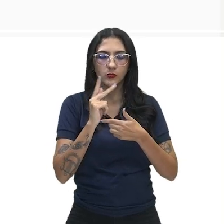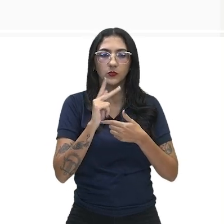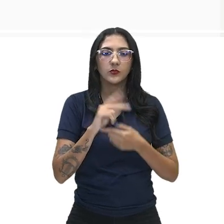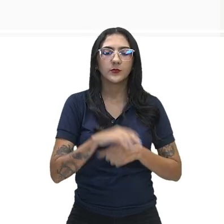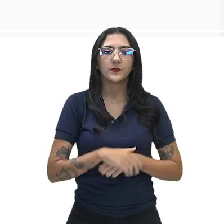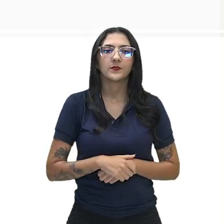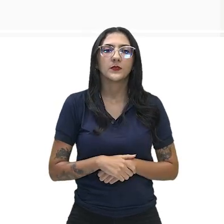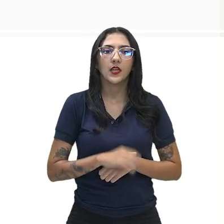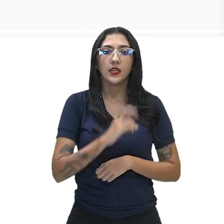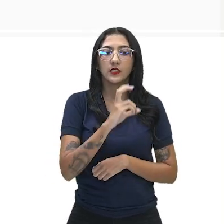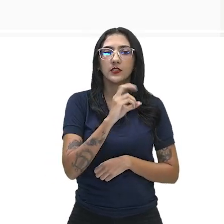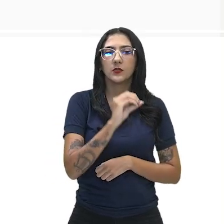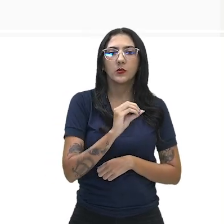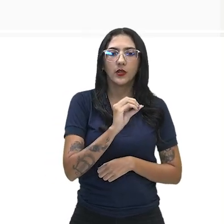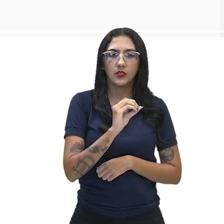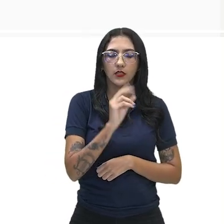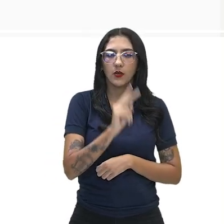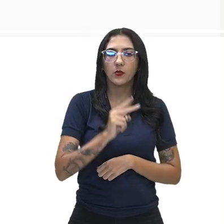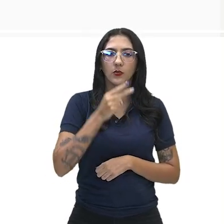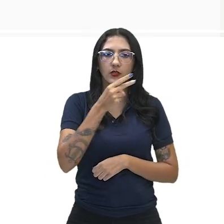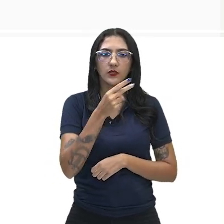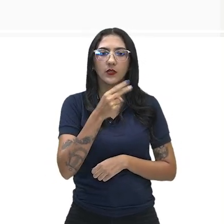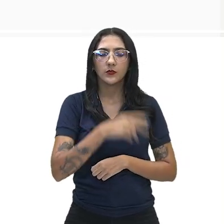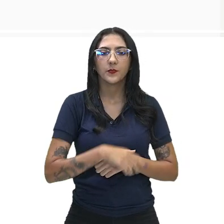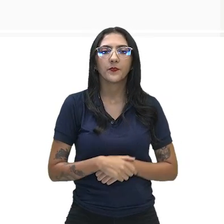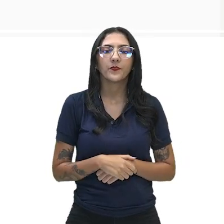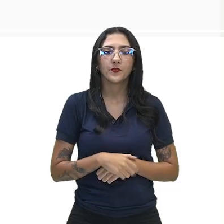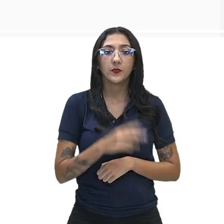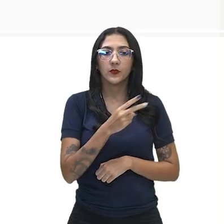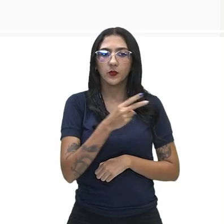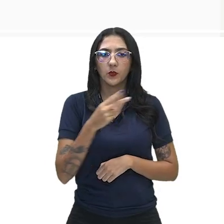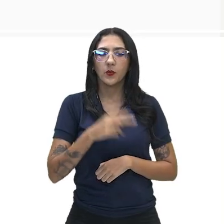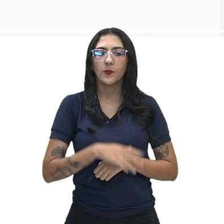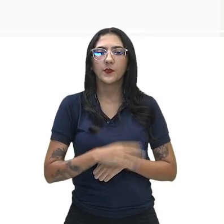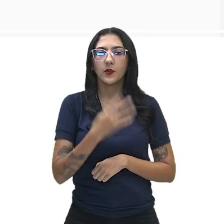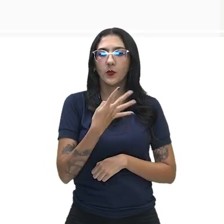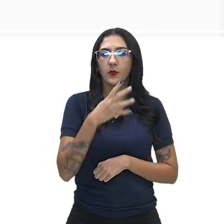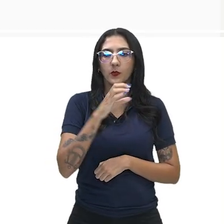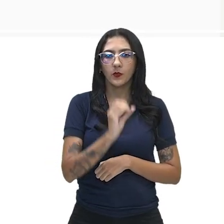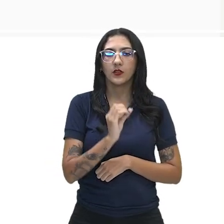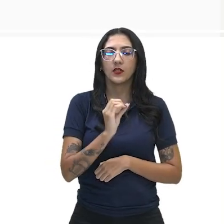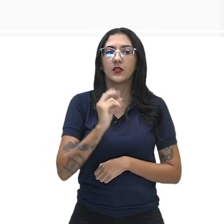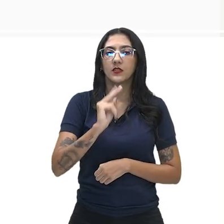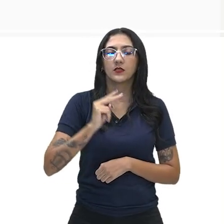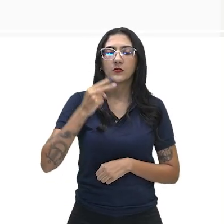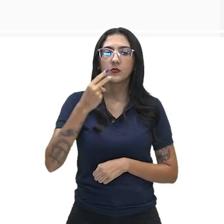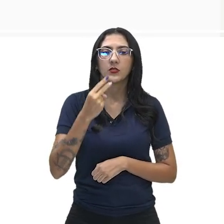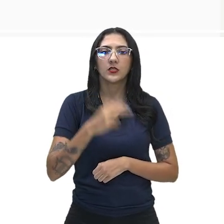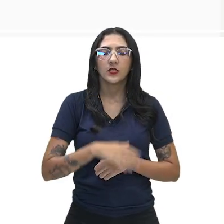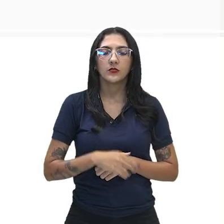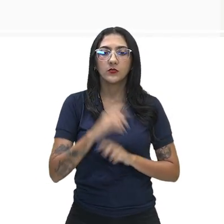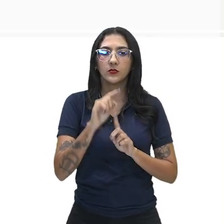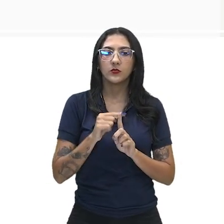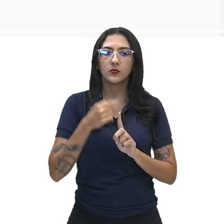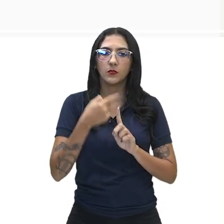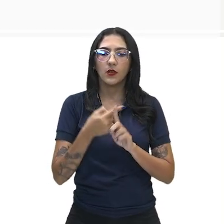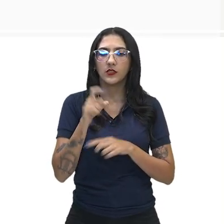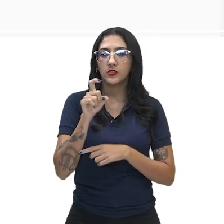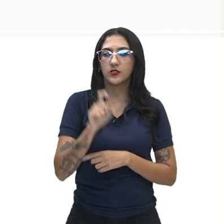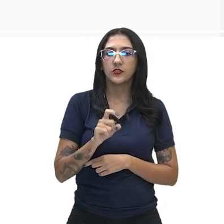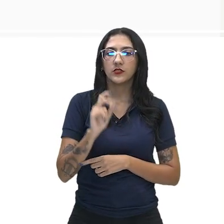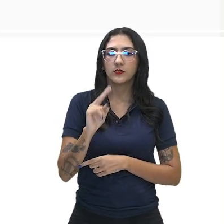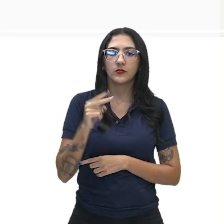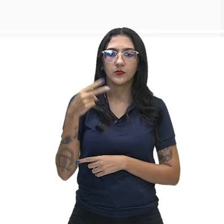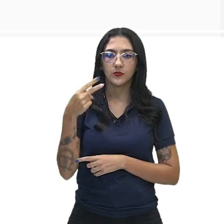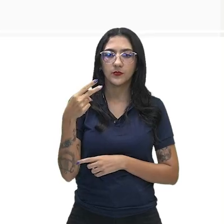50 elevado ao quadrado, que é igual a 40 ao quadrado, mais x ao quadrado.